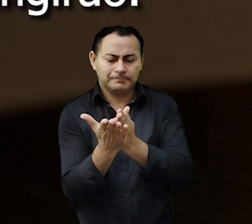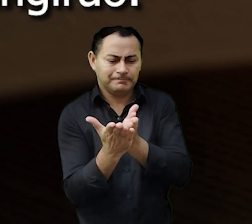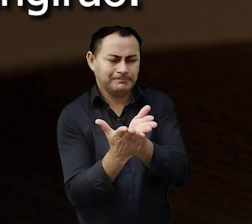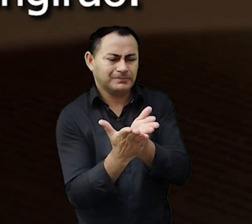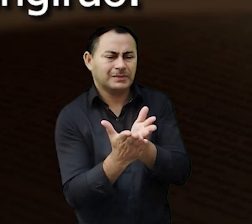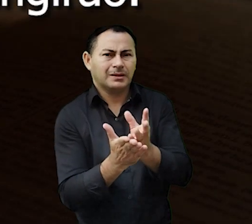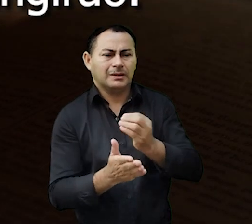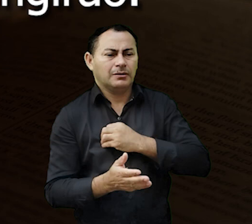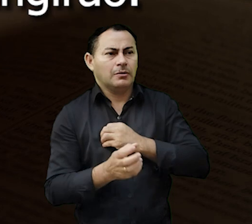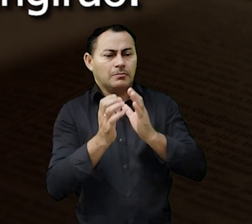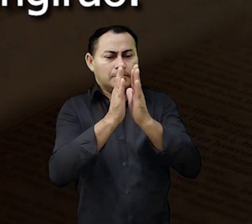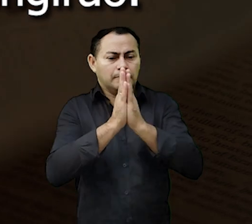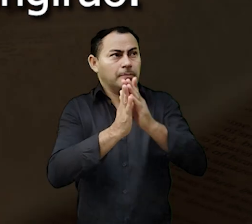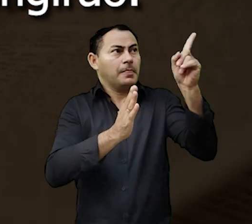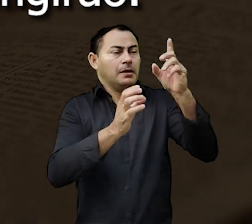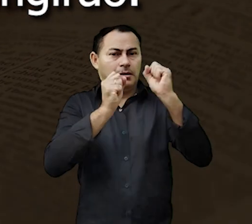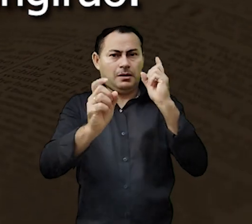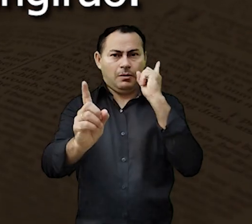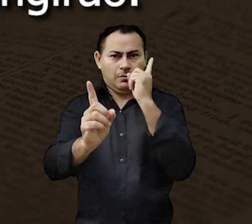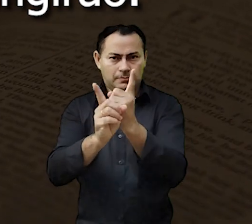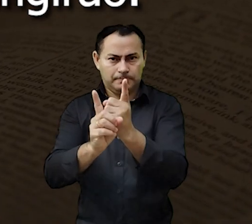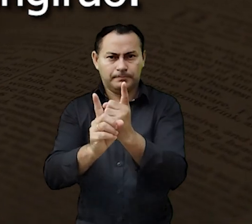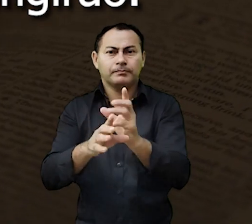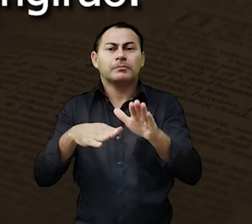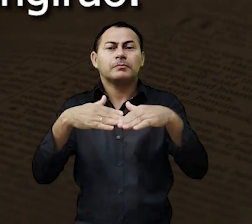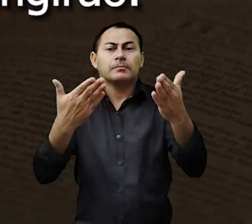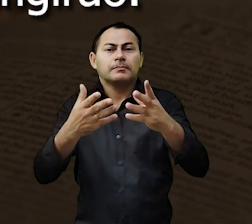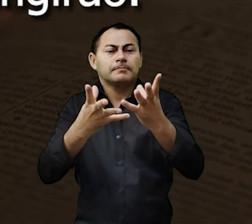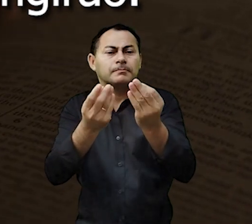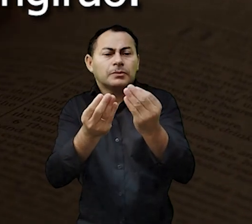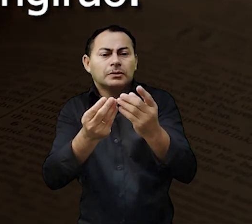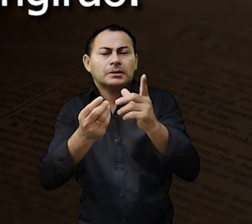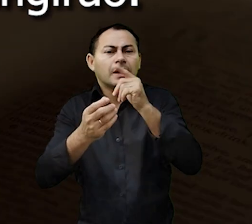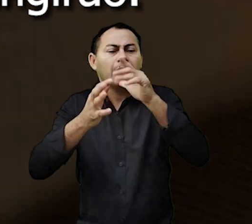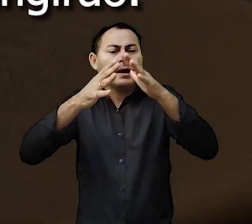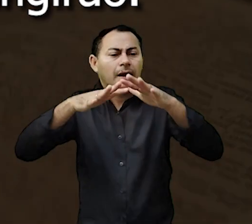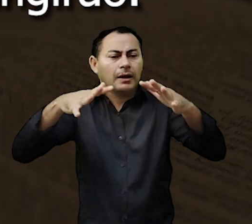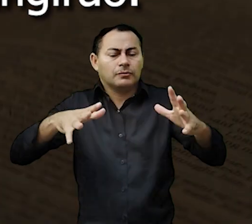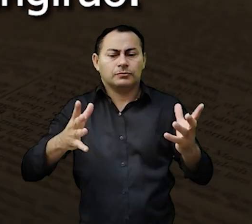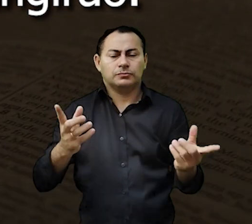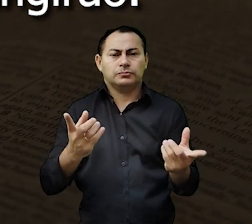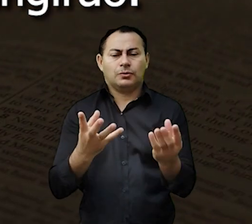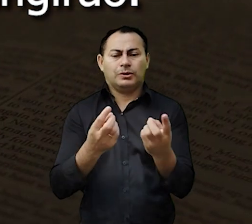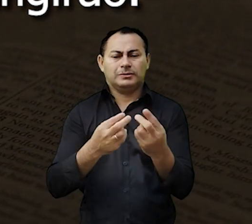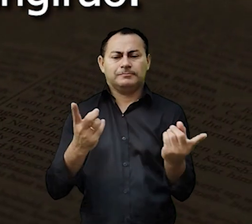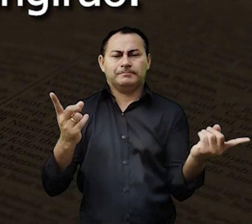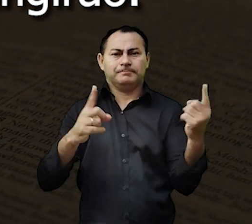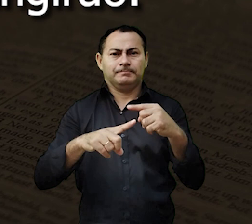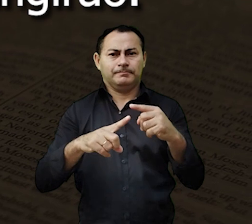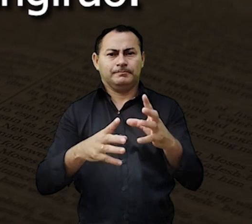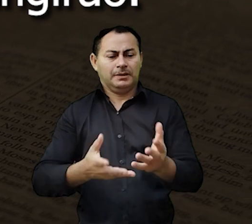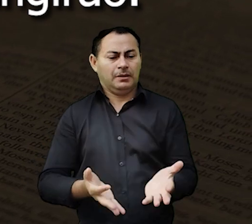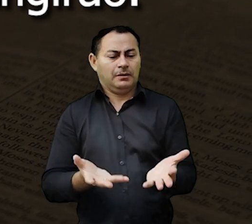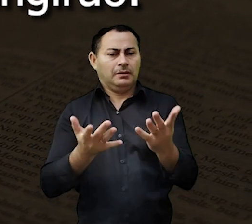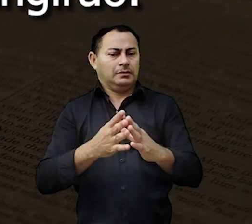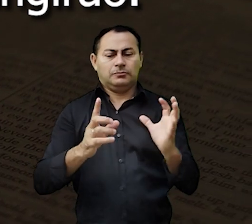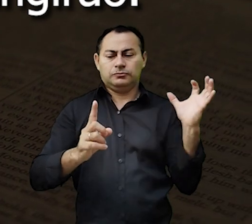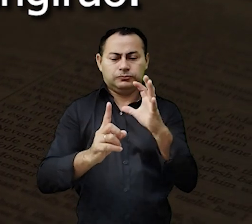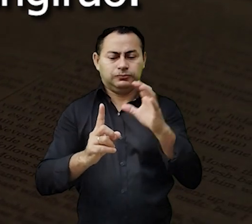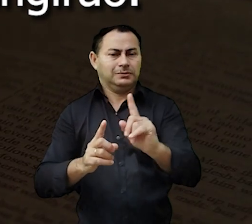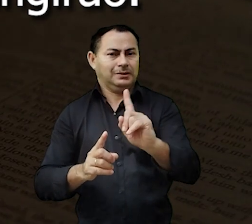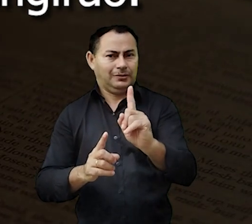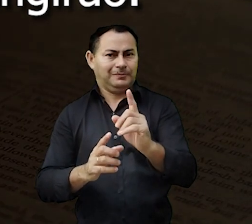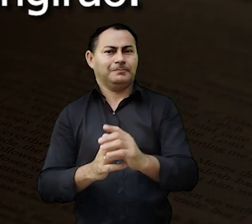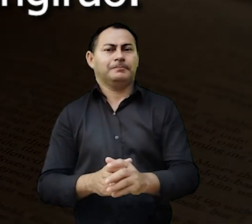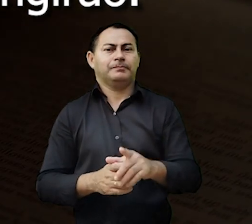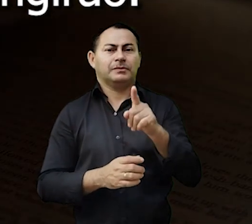orem a ti enquanto podes ser encontrado. Quando as muitas águas se levantarem, elas não os